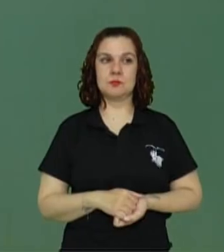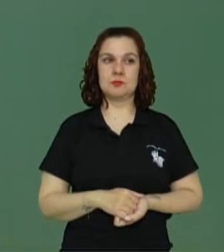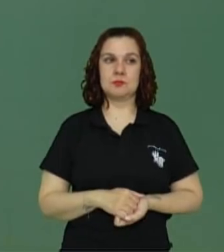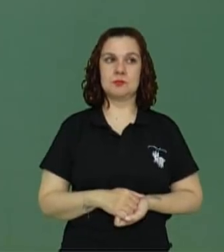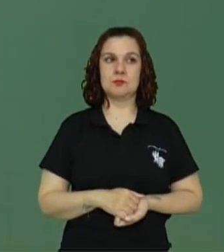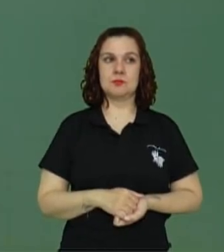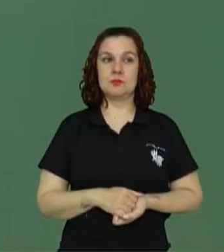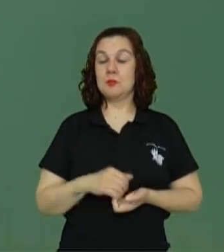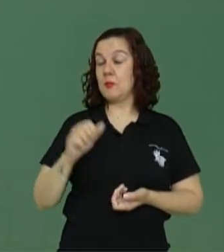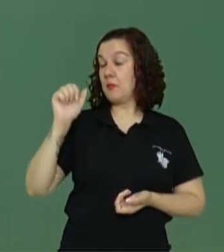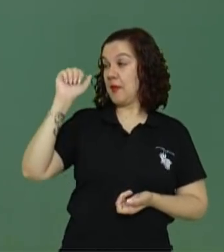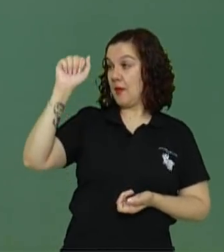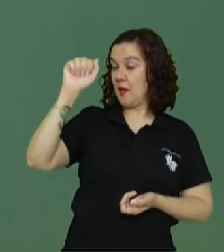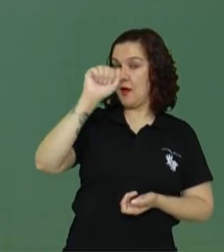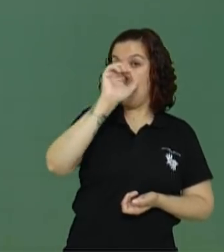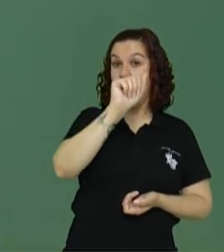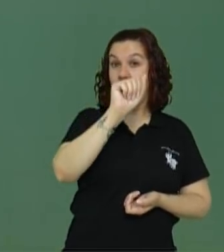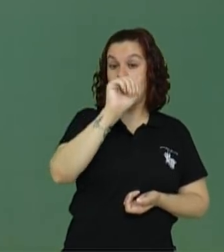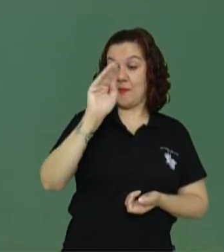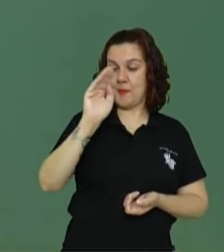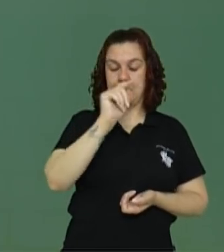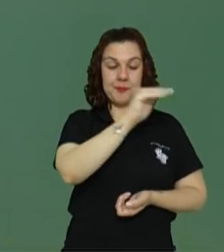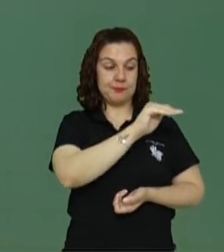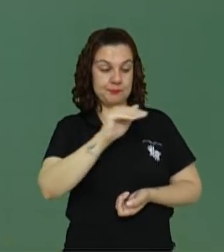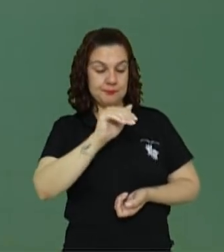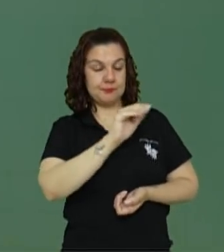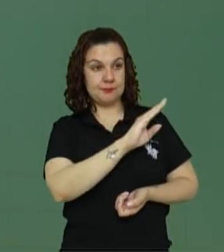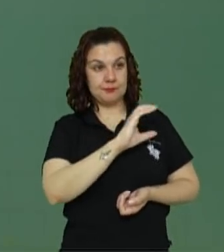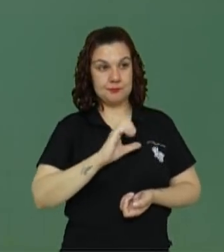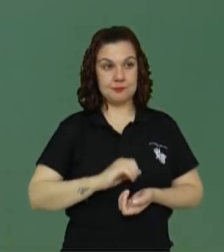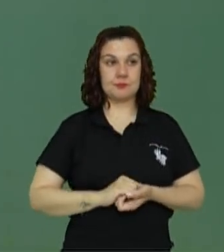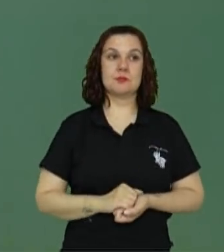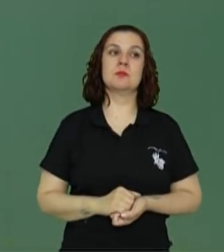dividido pelo segmento BC